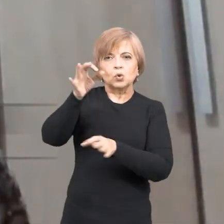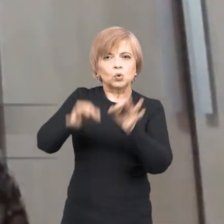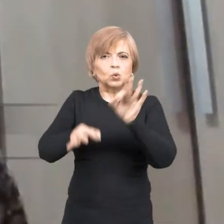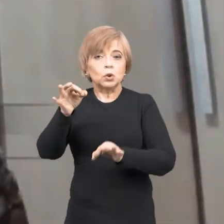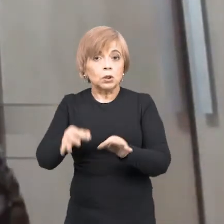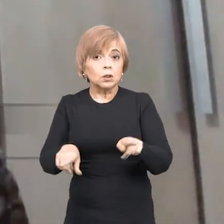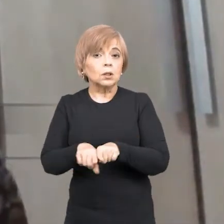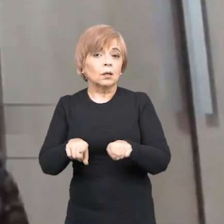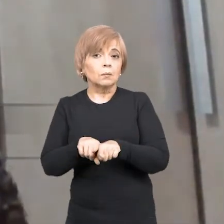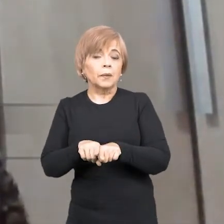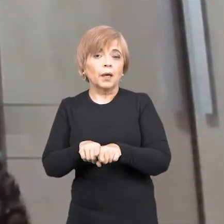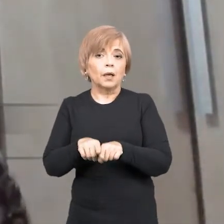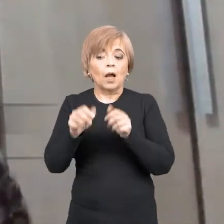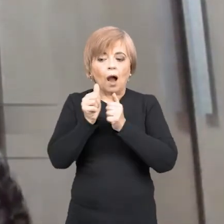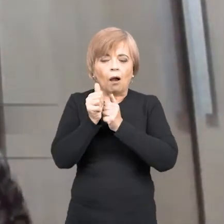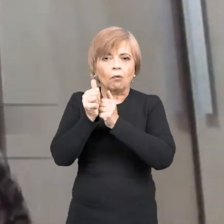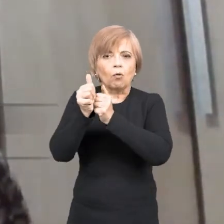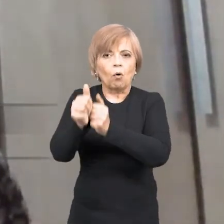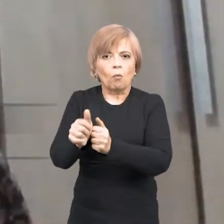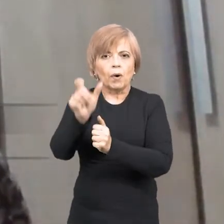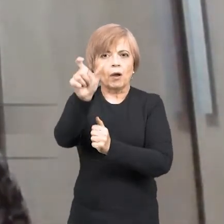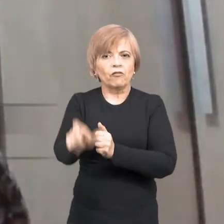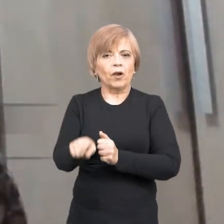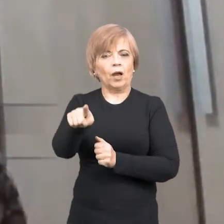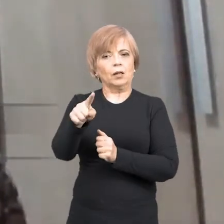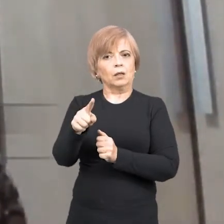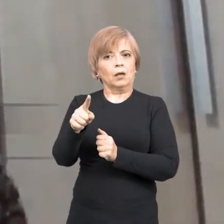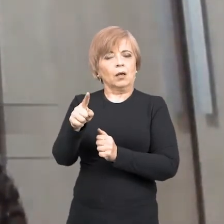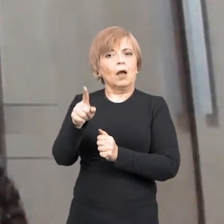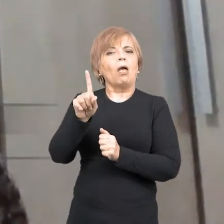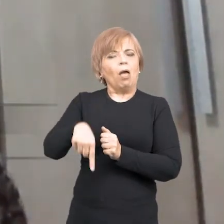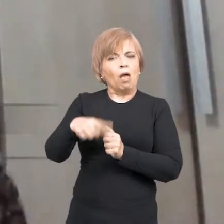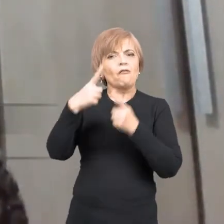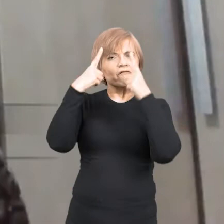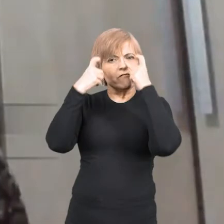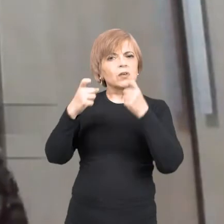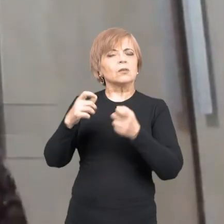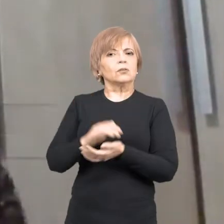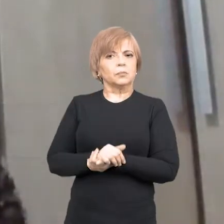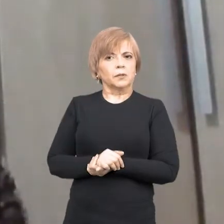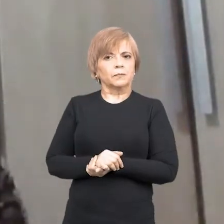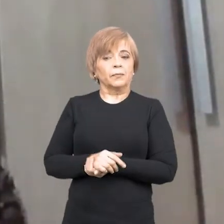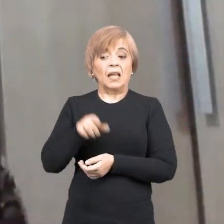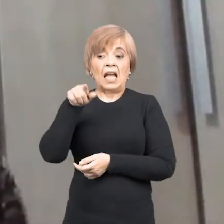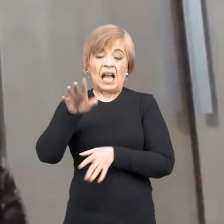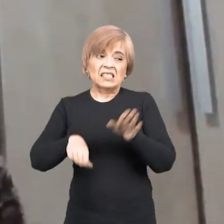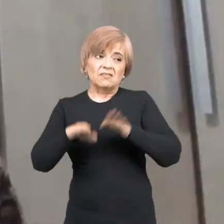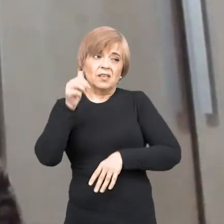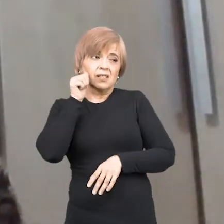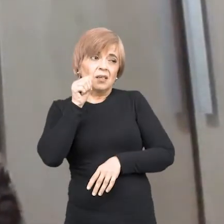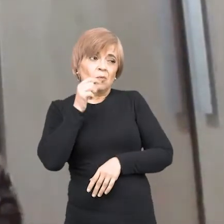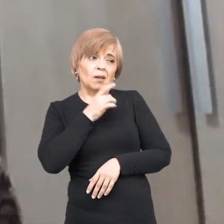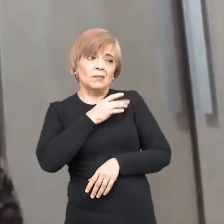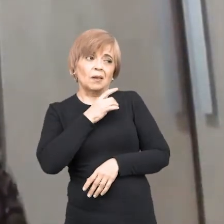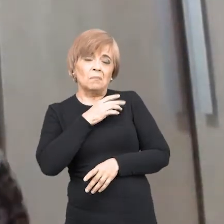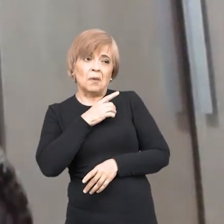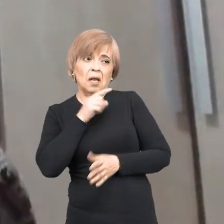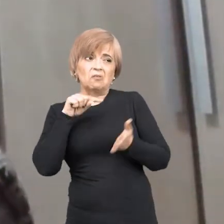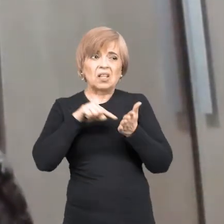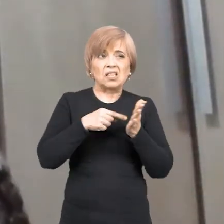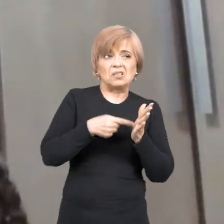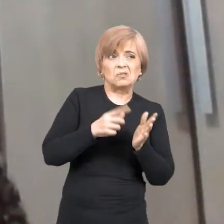orientação jurídica, fazem um acompanhamento daquela vítima por algum tempo. Muitas vezes a mulher tem receio, se